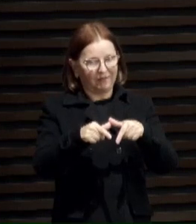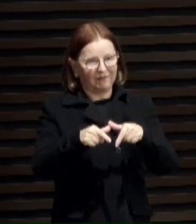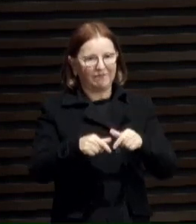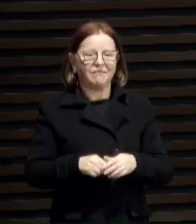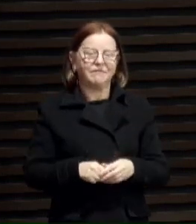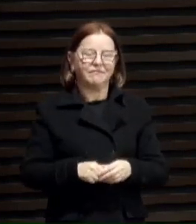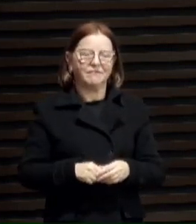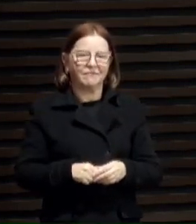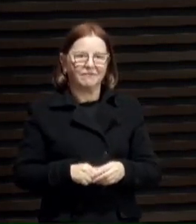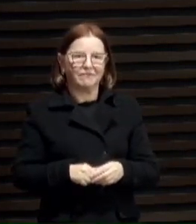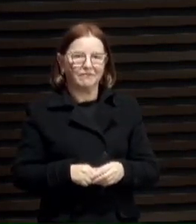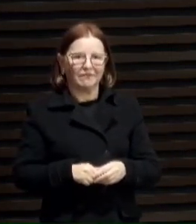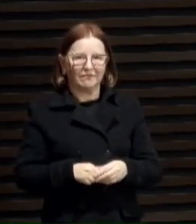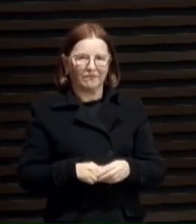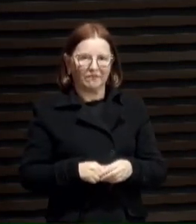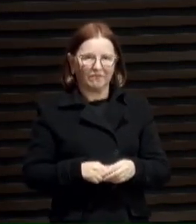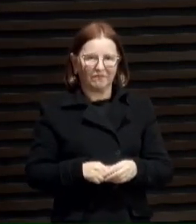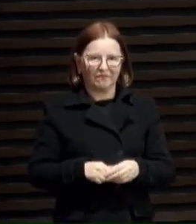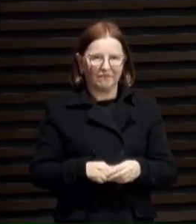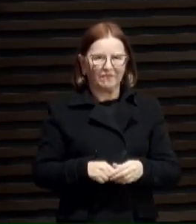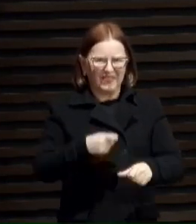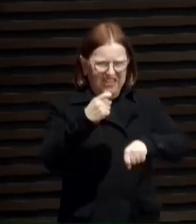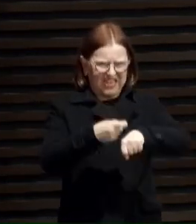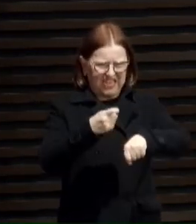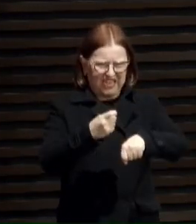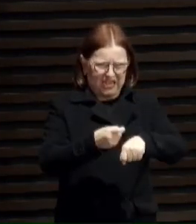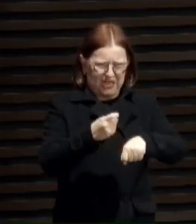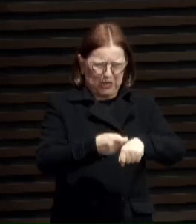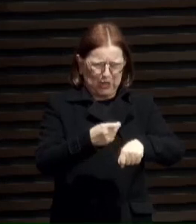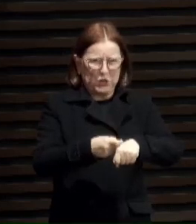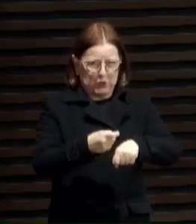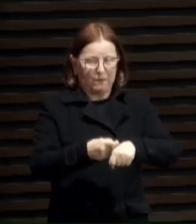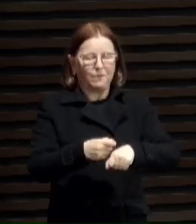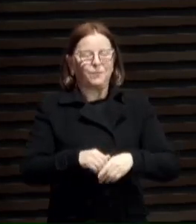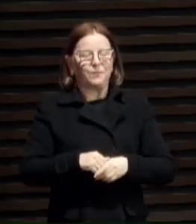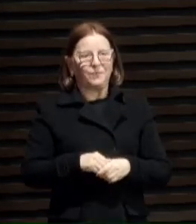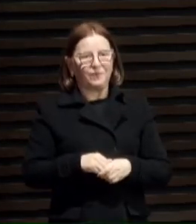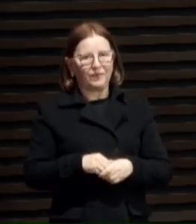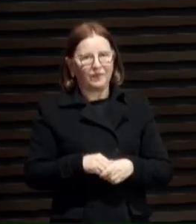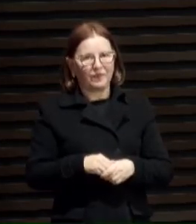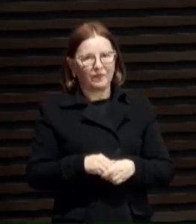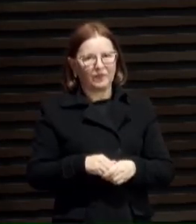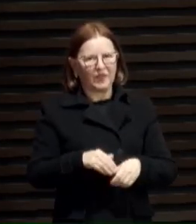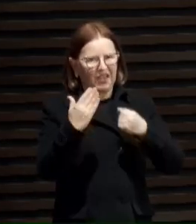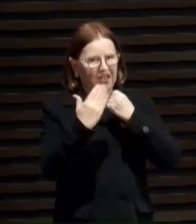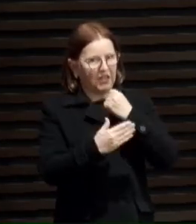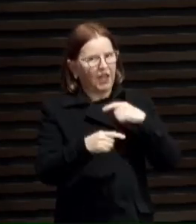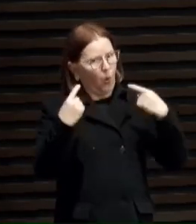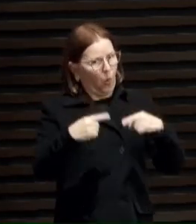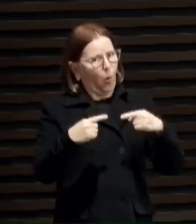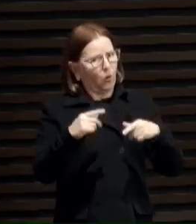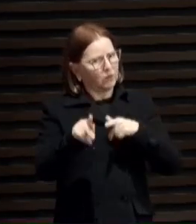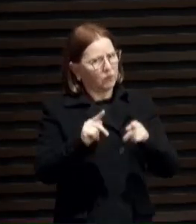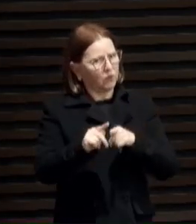Então, ou seja, de cara ele já fala assim, ó, é contra. Não é uma sentença favorável. Não